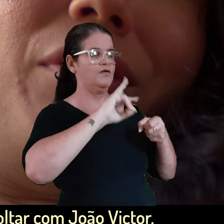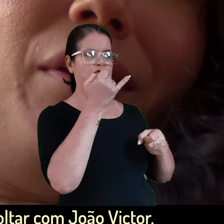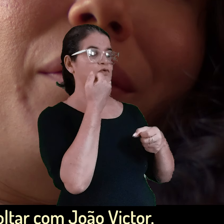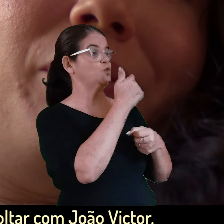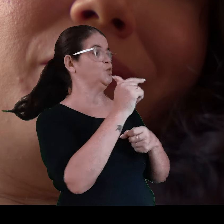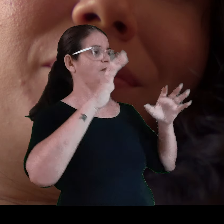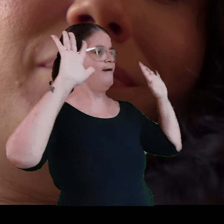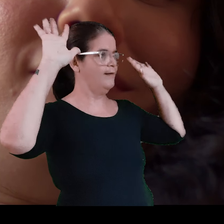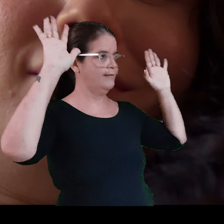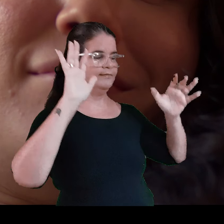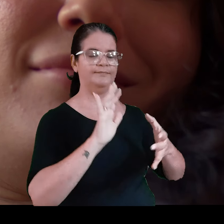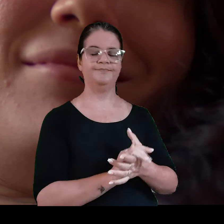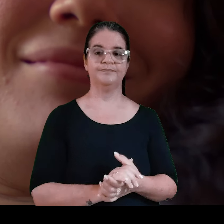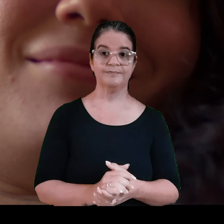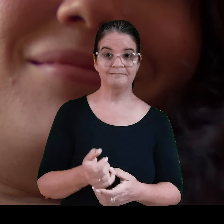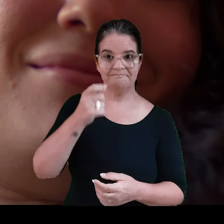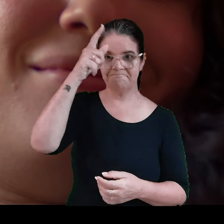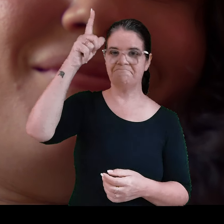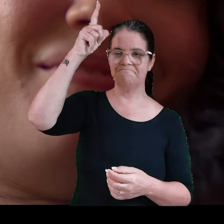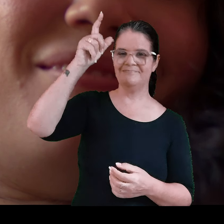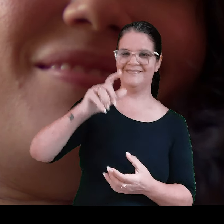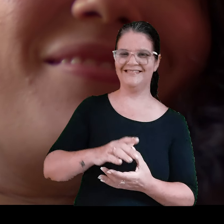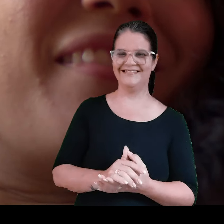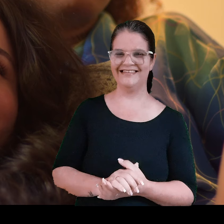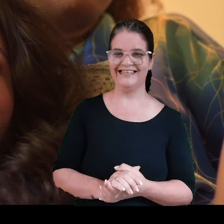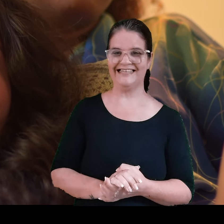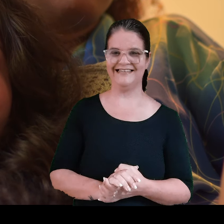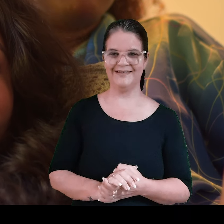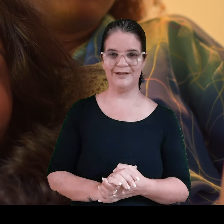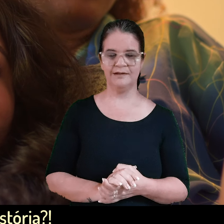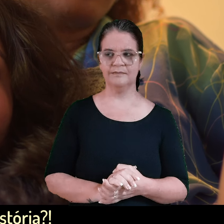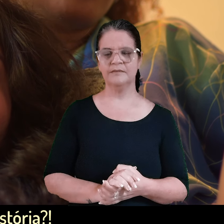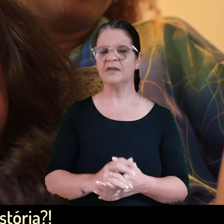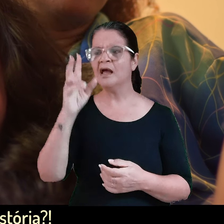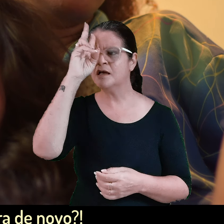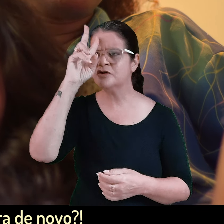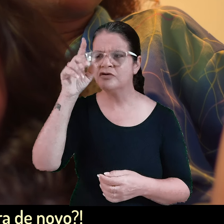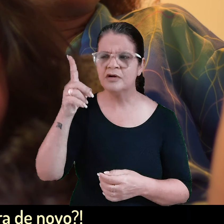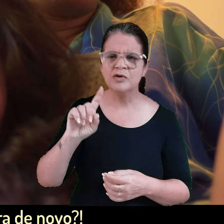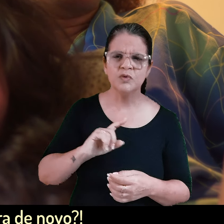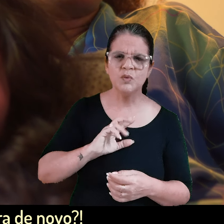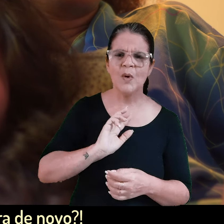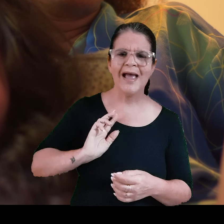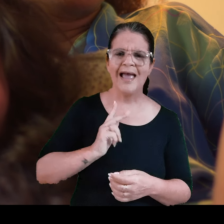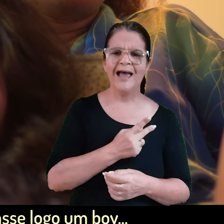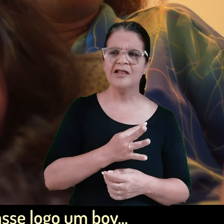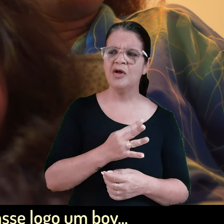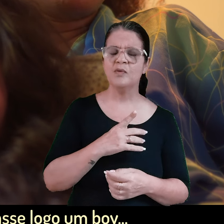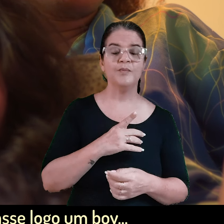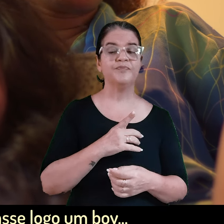voltar com o João Vitor. A Alice olha pra gente e dá uma piscadinha. E essa história de tu ser hétero de novo?